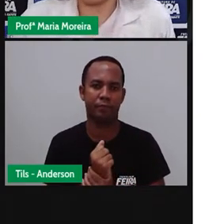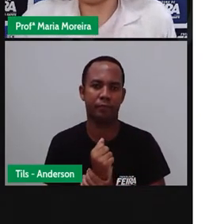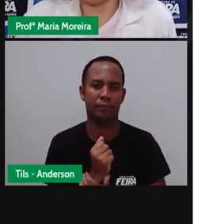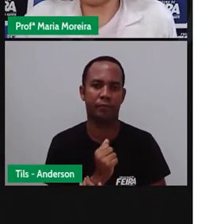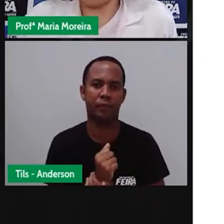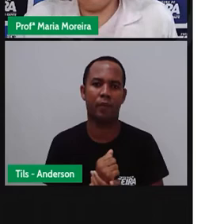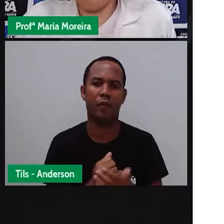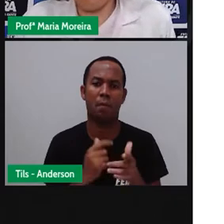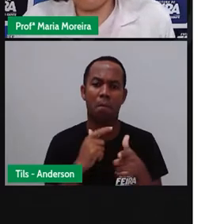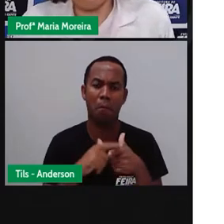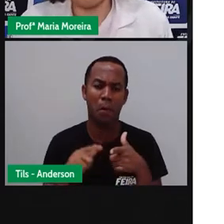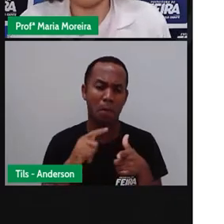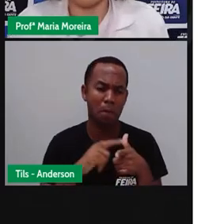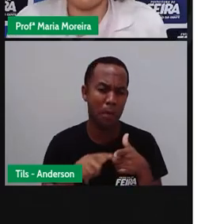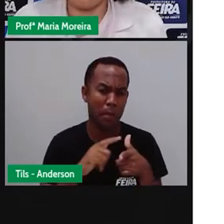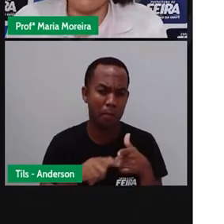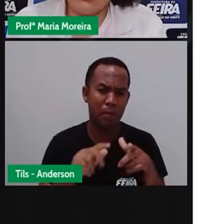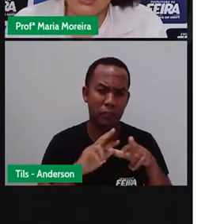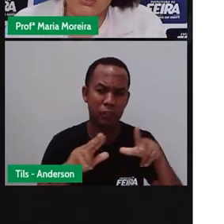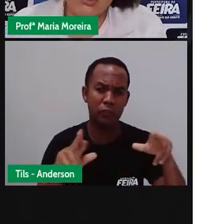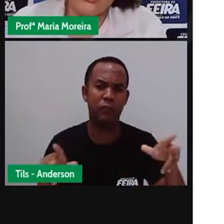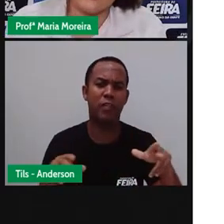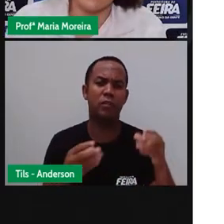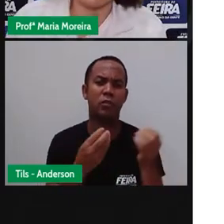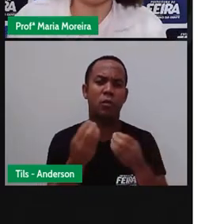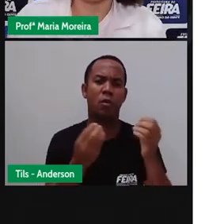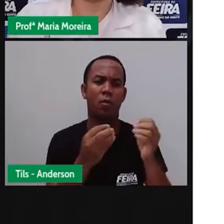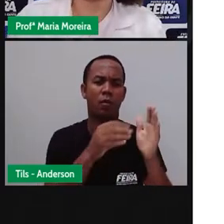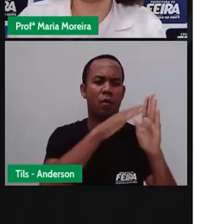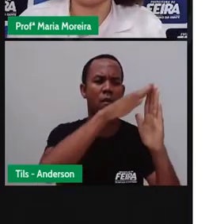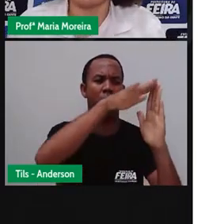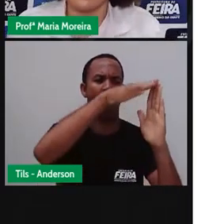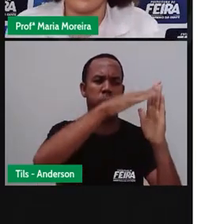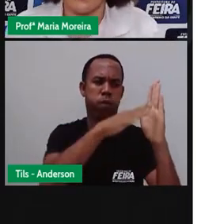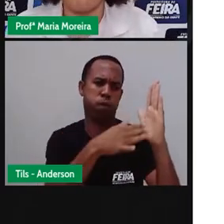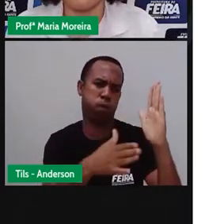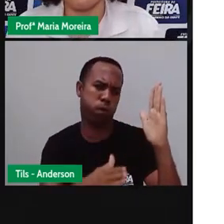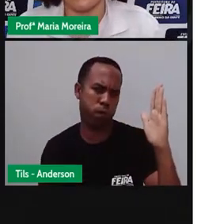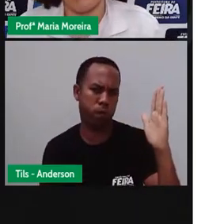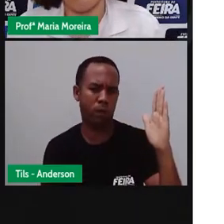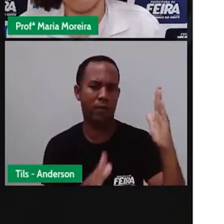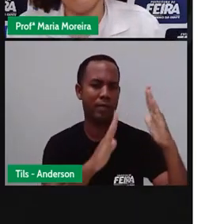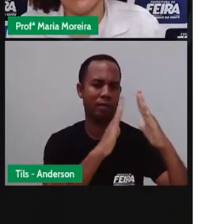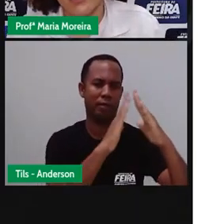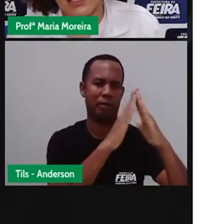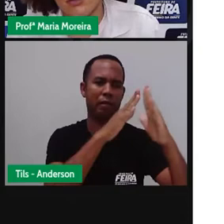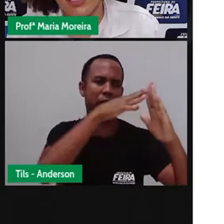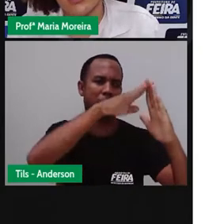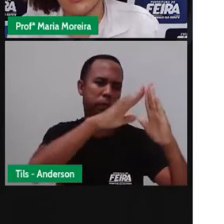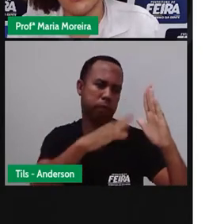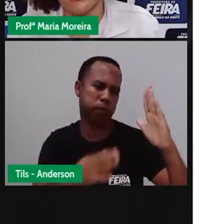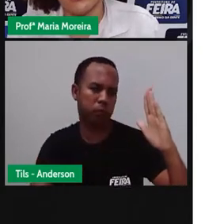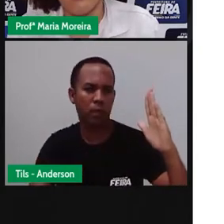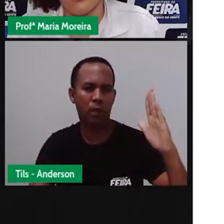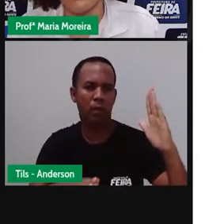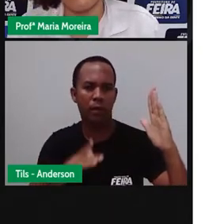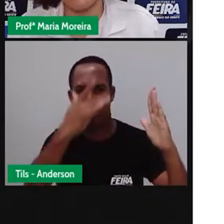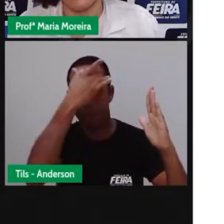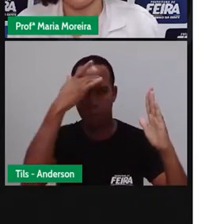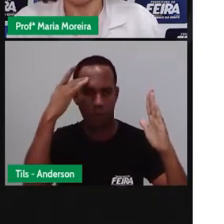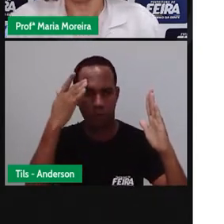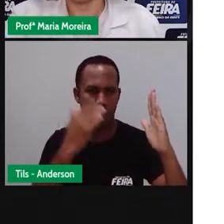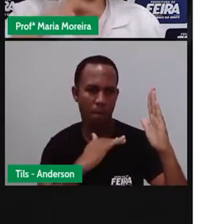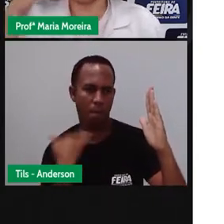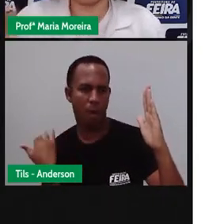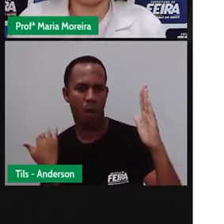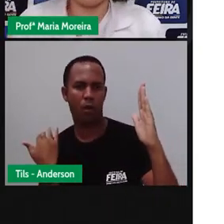resultados são catastróficos, como deslizamentos de encostas, e aí a gente vê essas casas que acabam, pessoas que acabam morrendo, né, nesses deslizamentos,